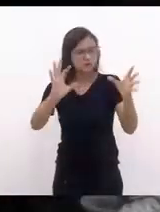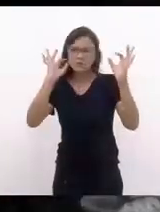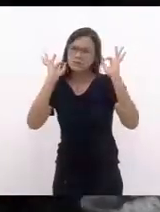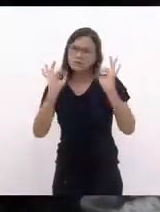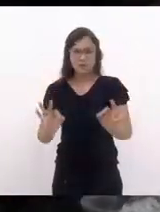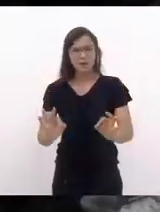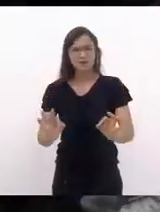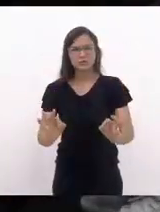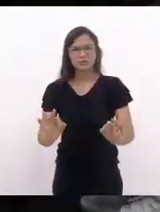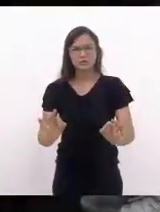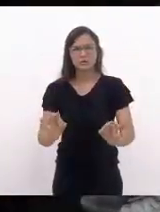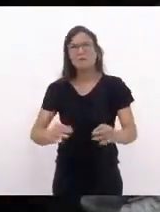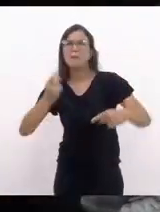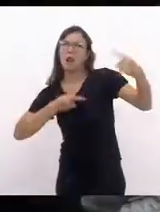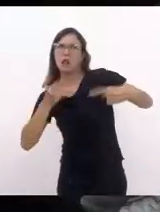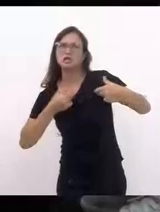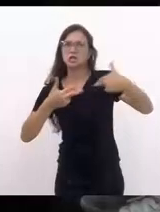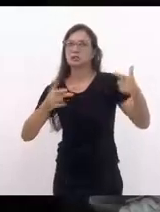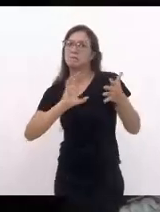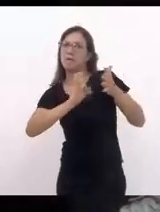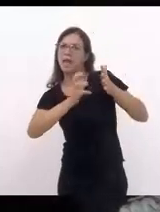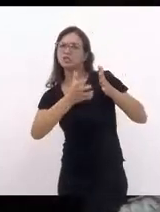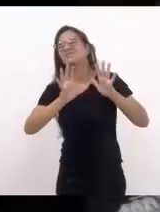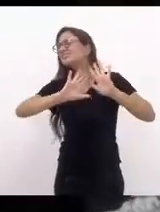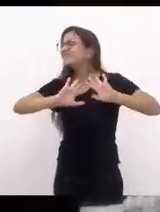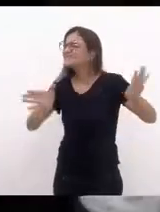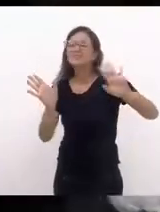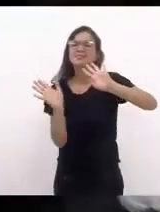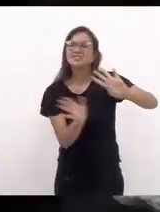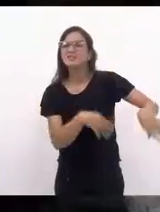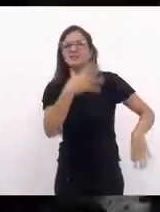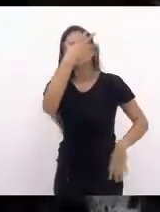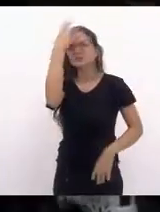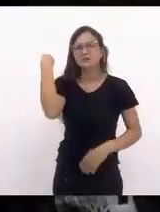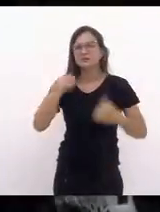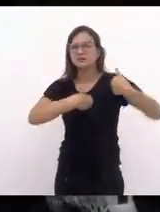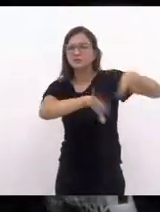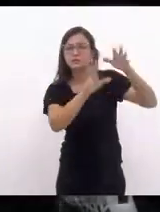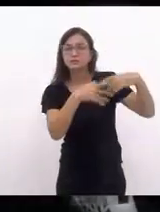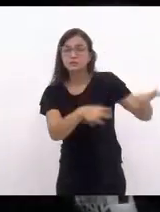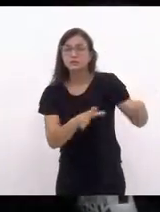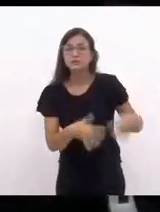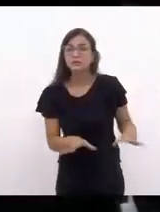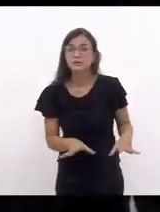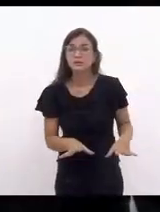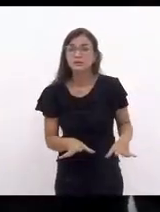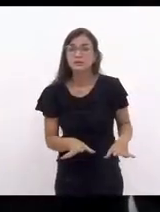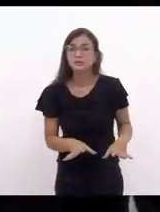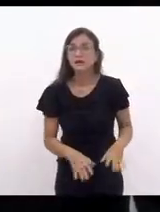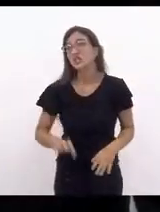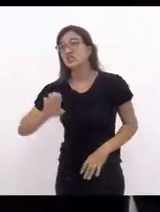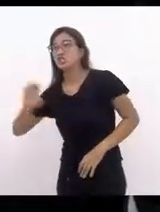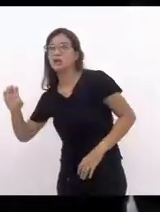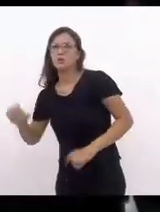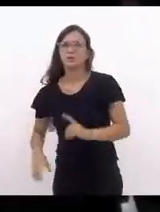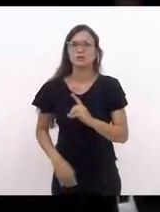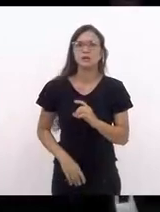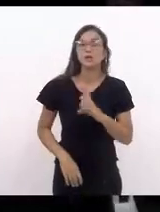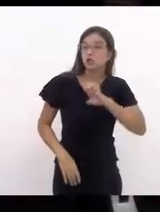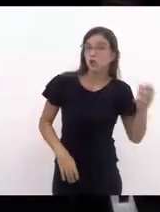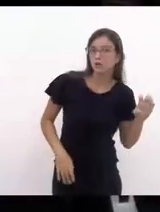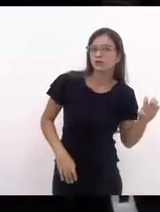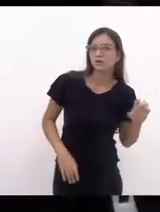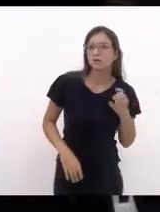Miller questões as políticas e partidárias esquecendo que a esquerda que é direito que é centro porque o ser humano